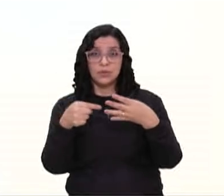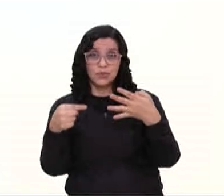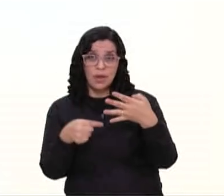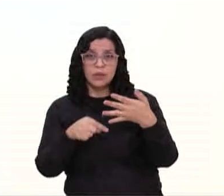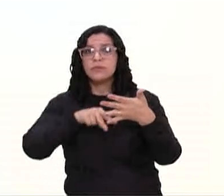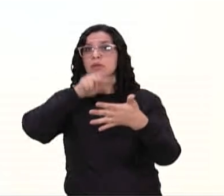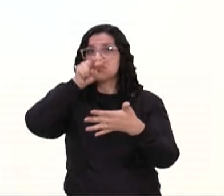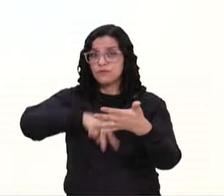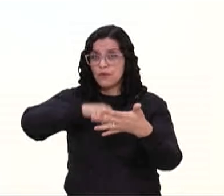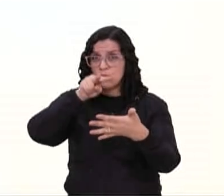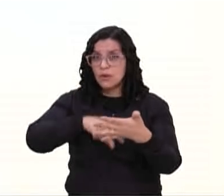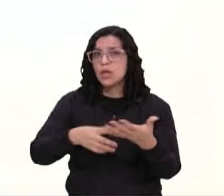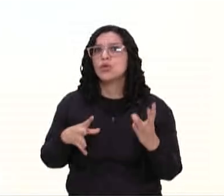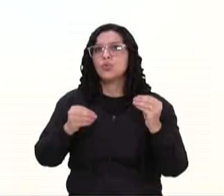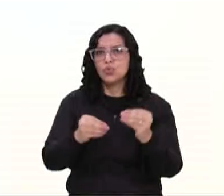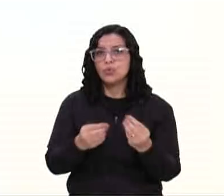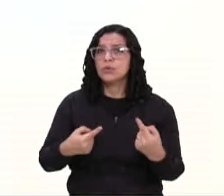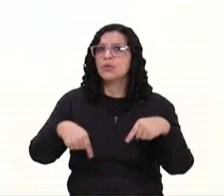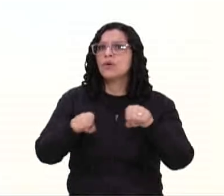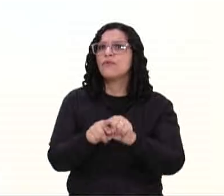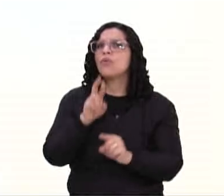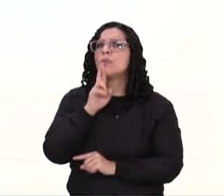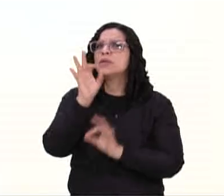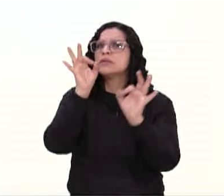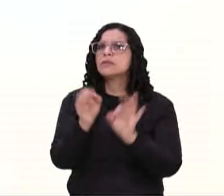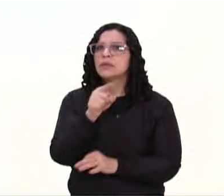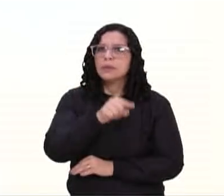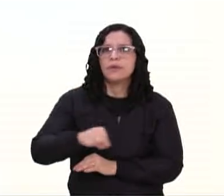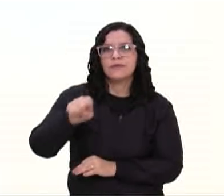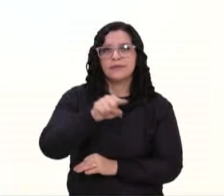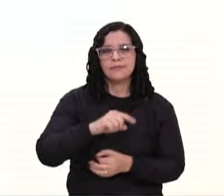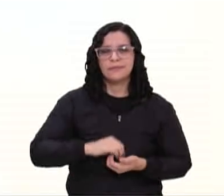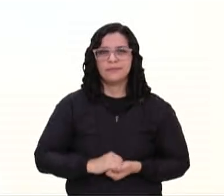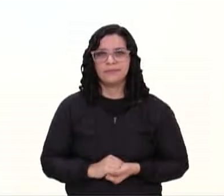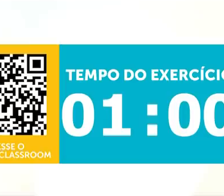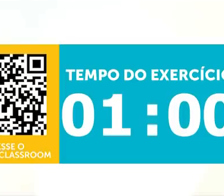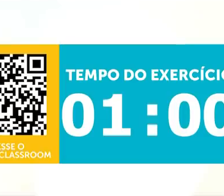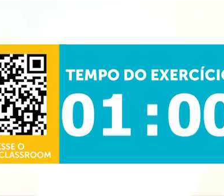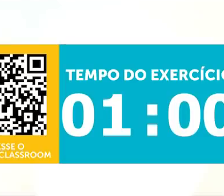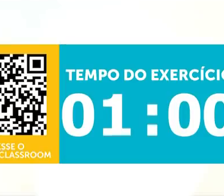vocês lerem e eu já retorno com a alternativa correta para vocês.